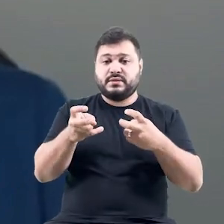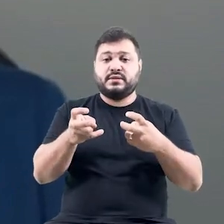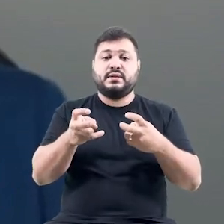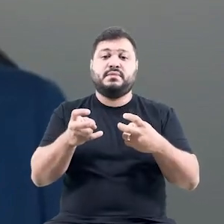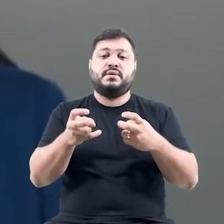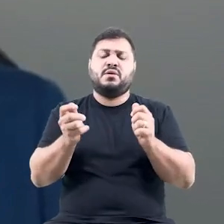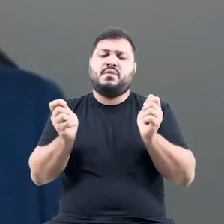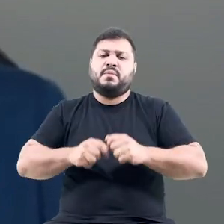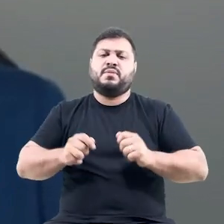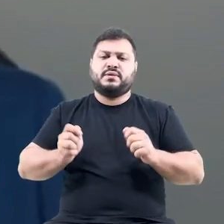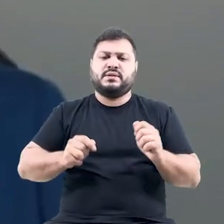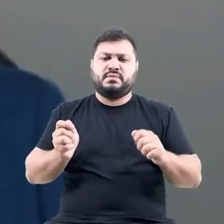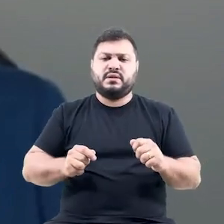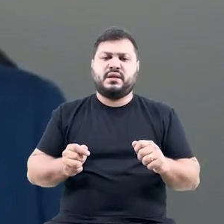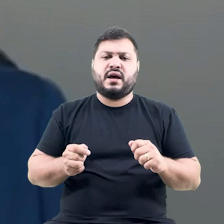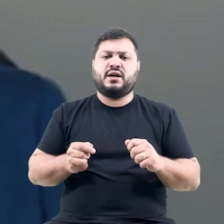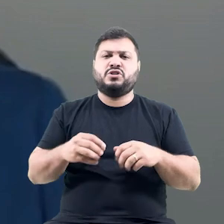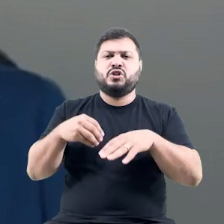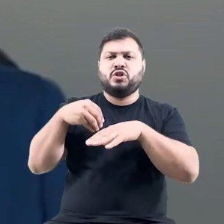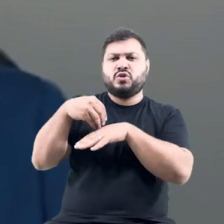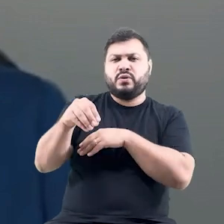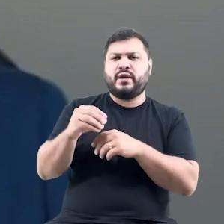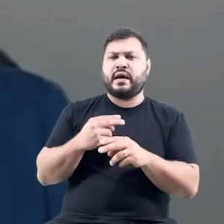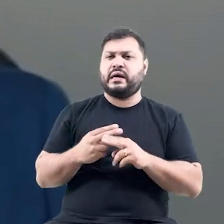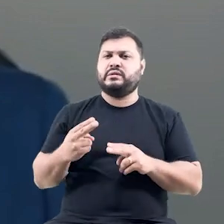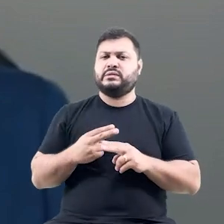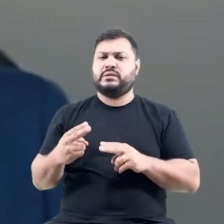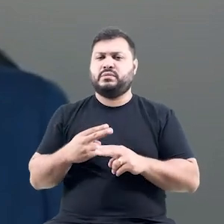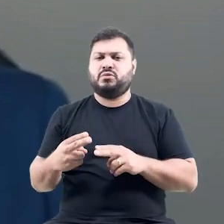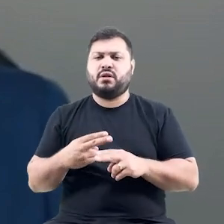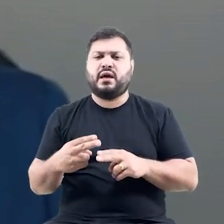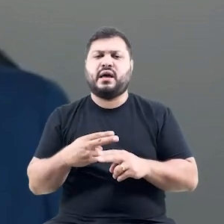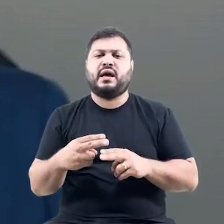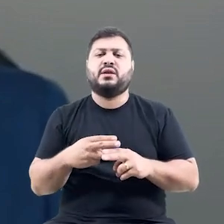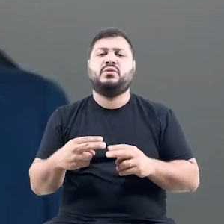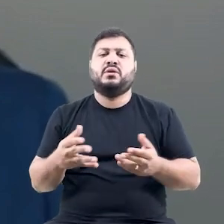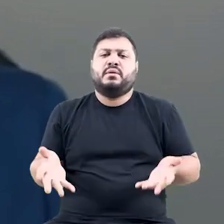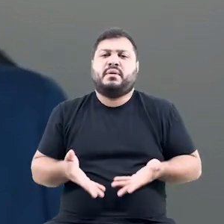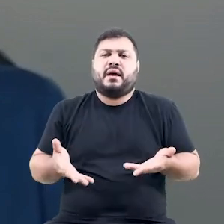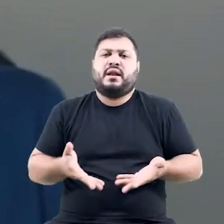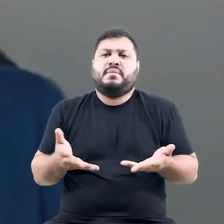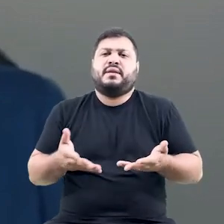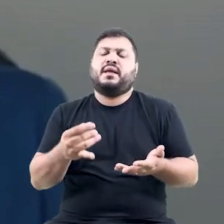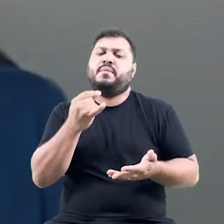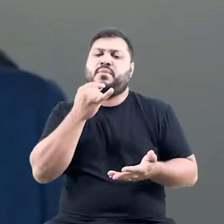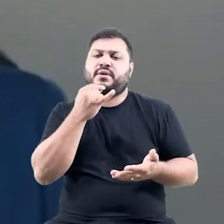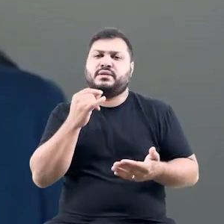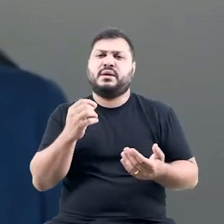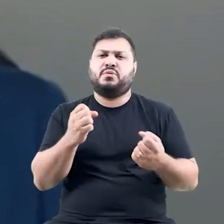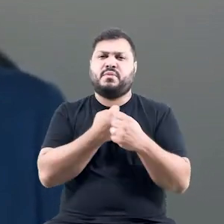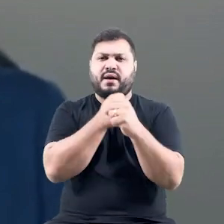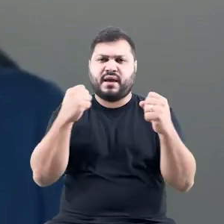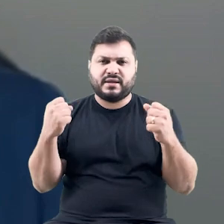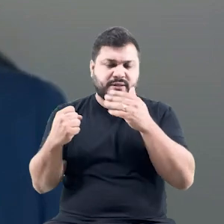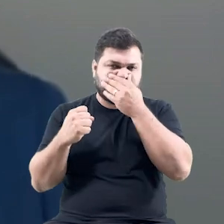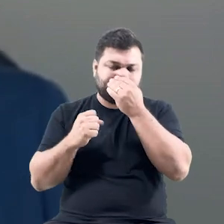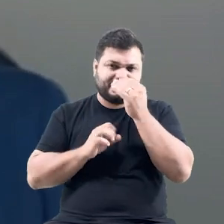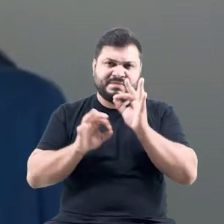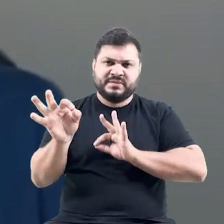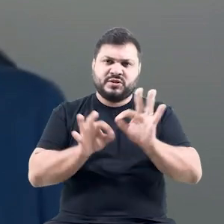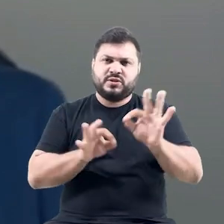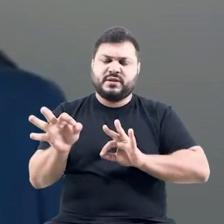constate alguma possibilidade de um recado dissimulado para alimentar, por exemplo, uma reação